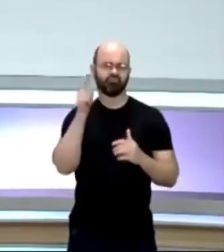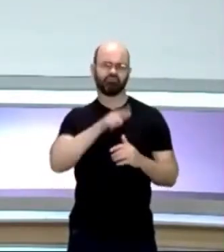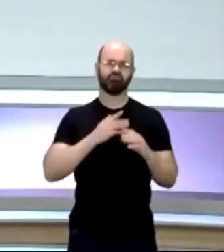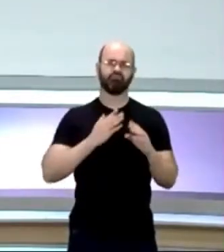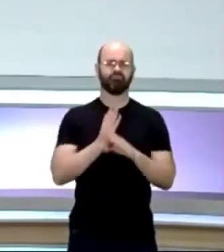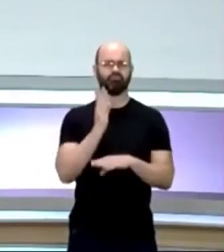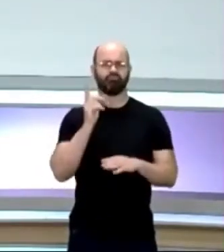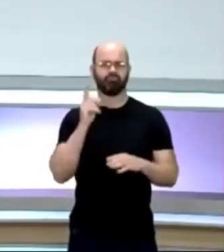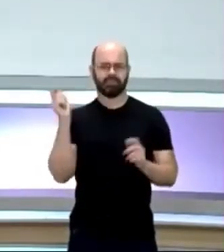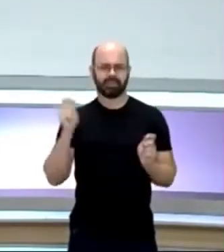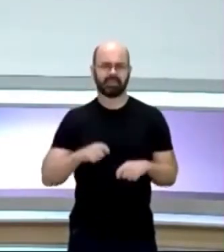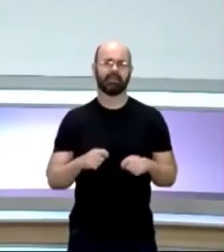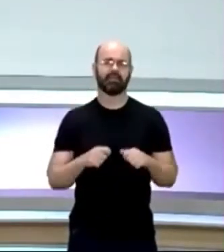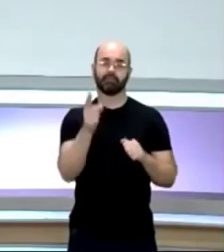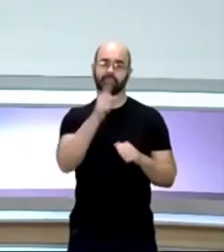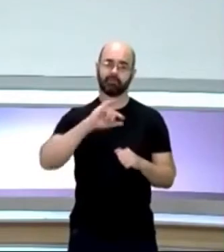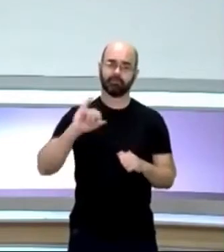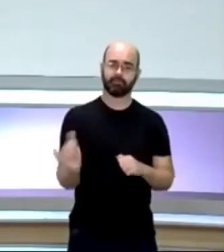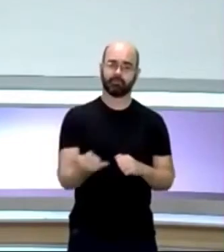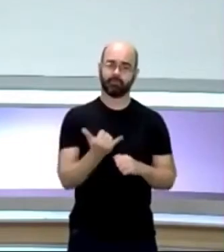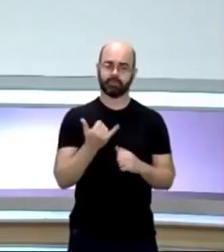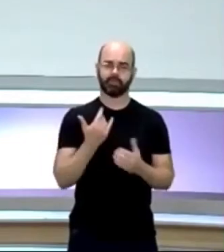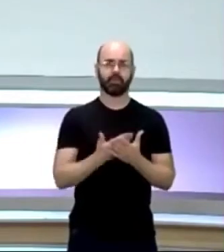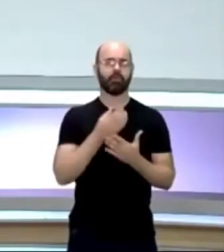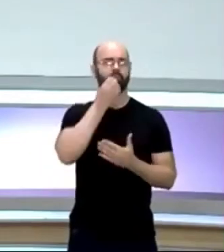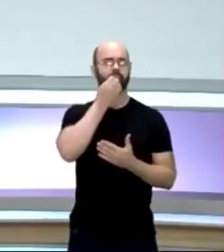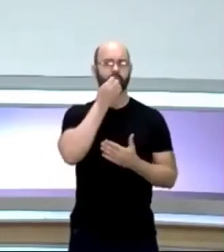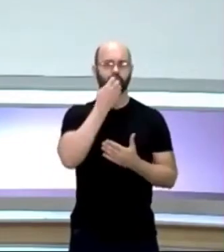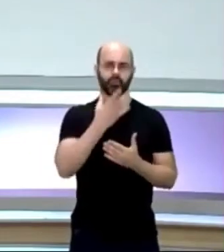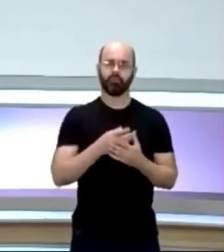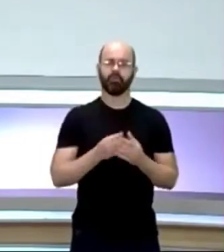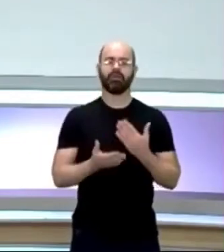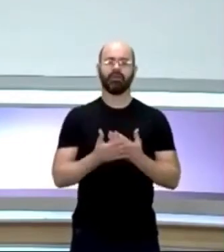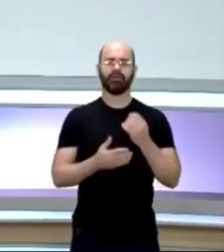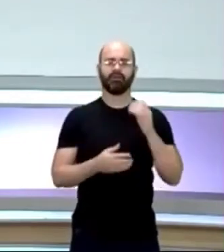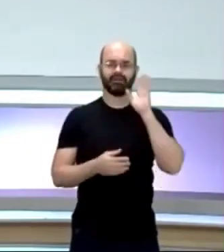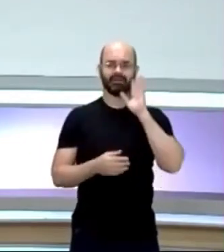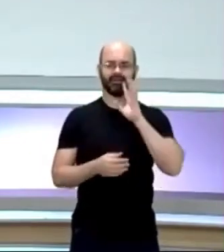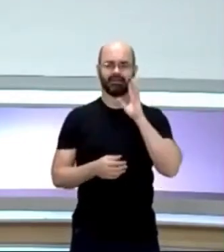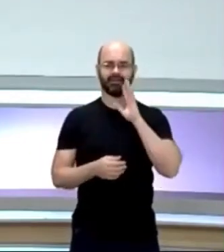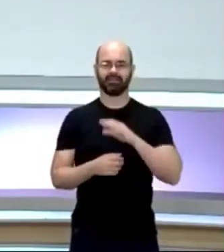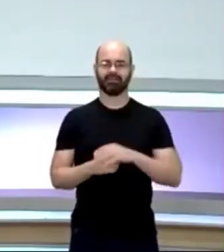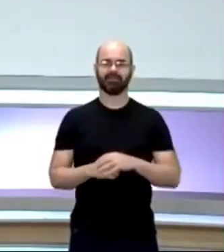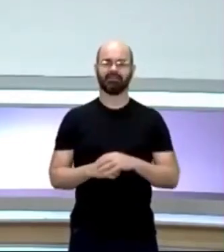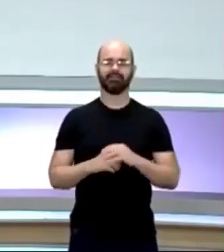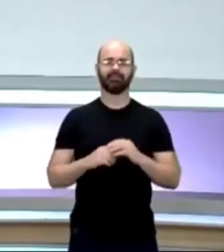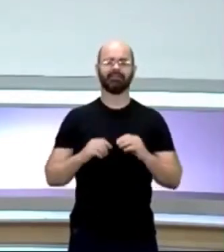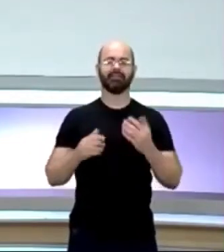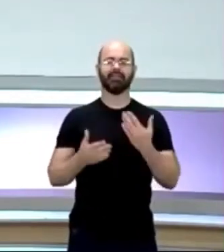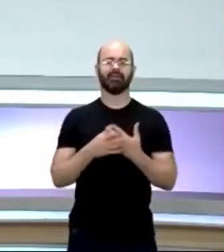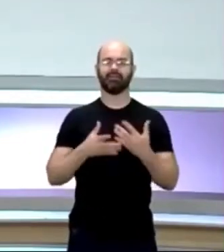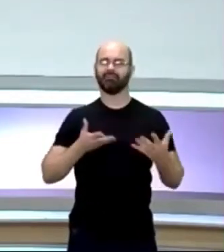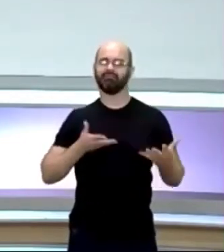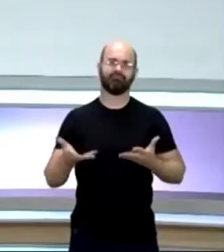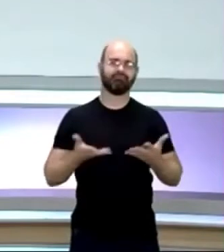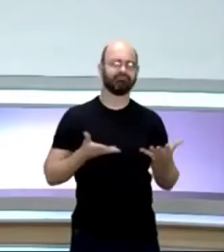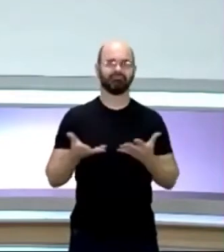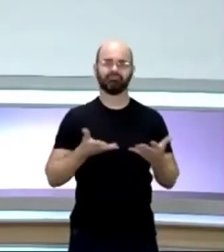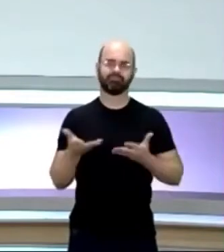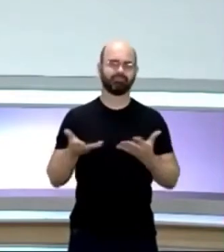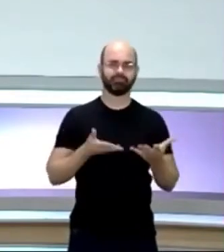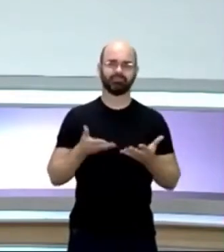certo? Aproveitem, a aula é muito boa, a aula é muito legal, ela é bastante dinâmica, ela tem